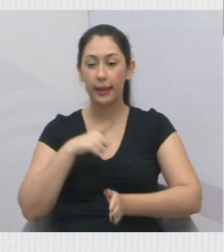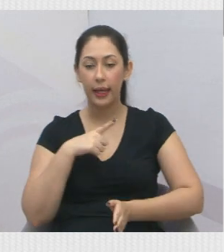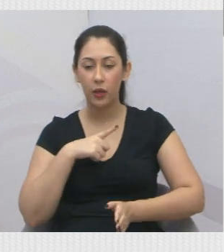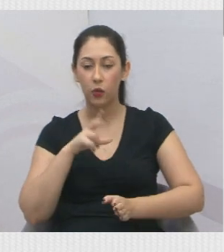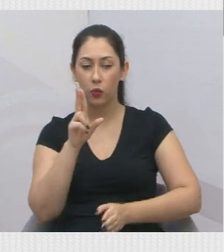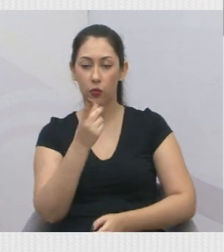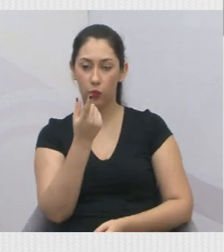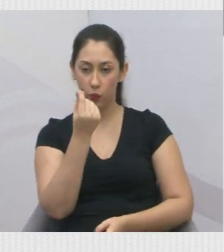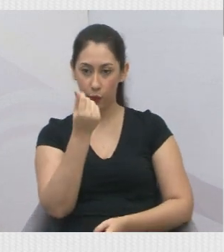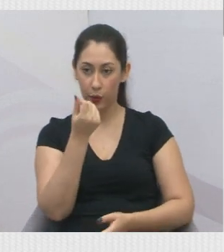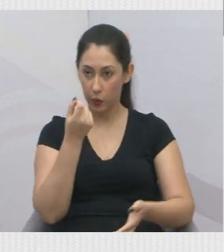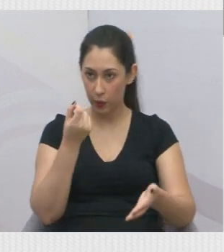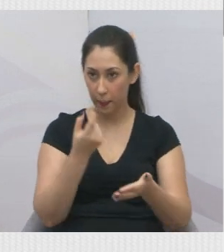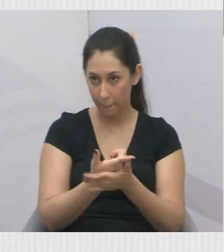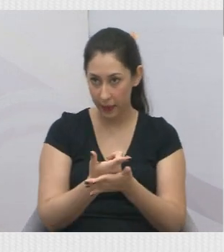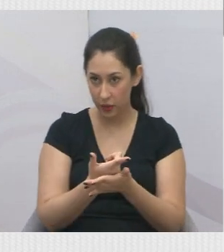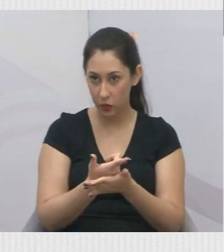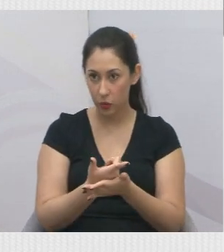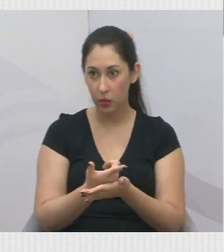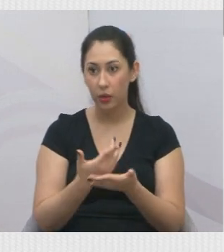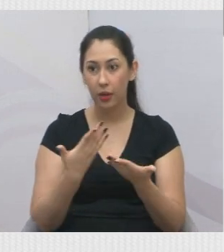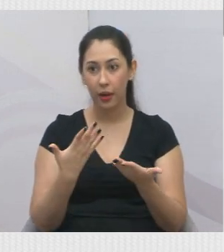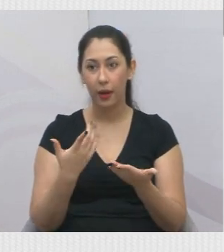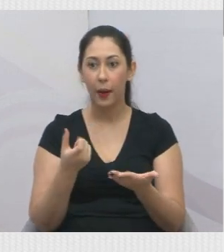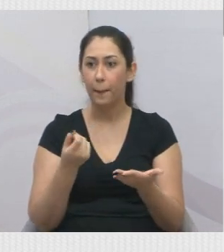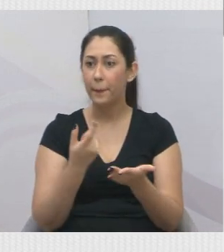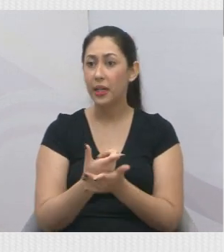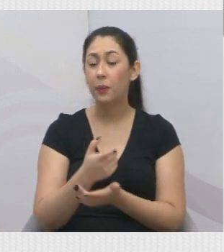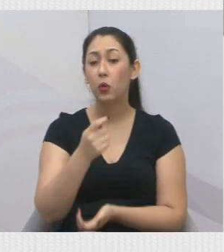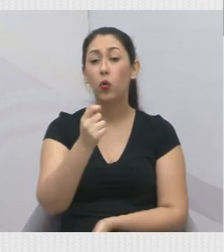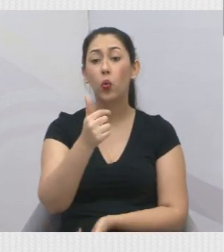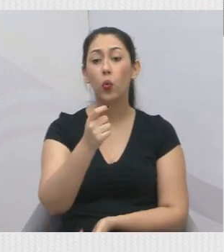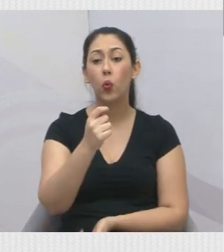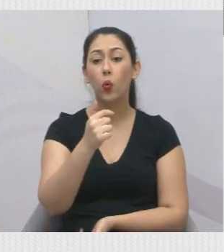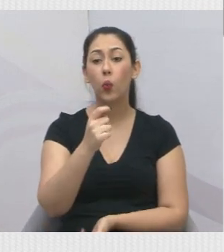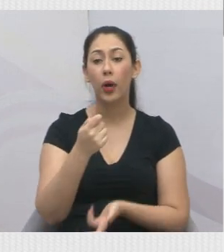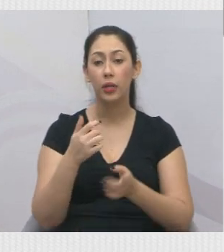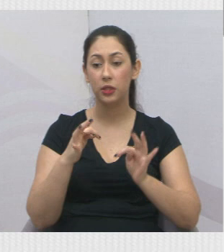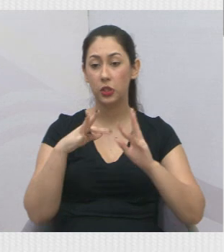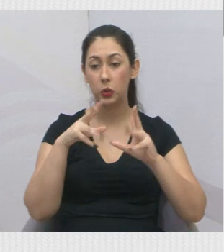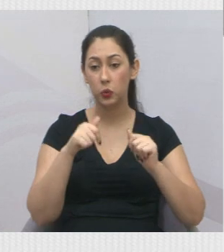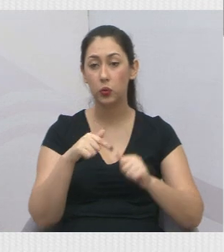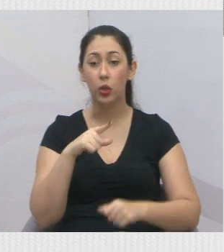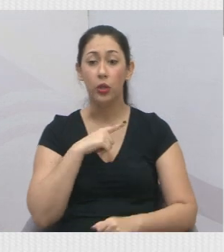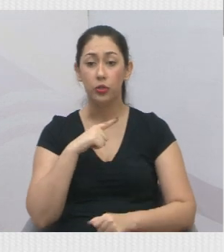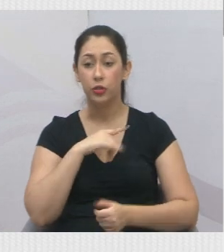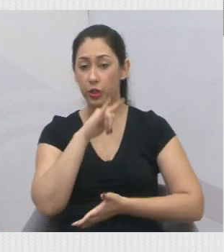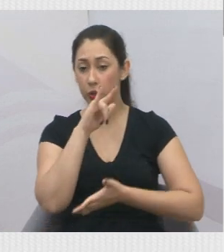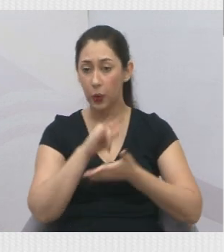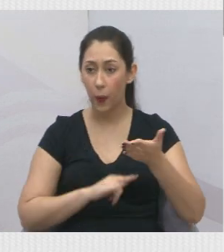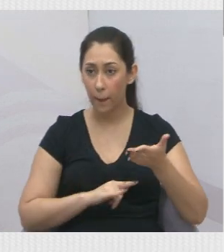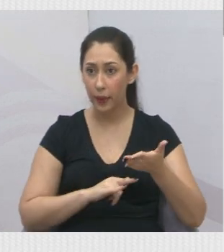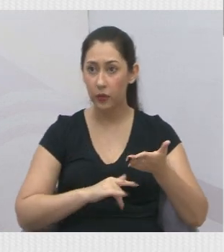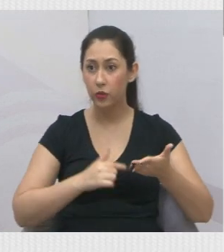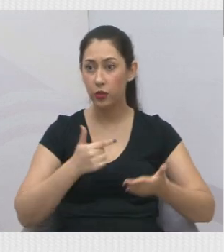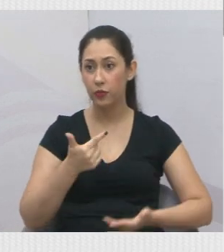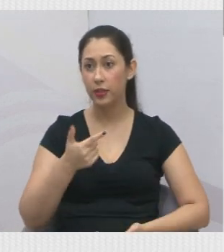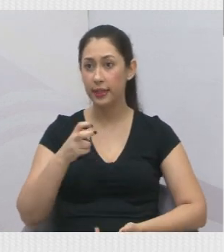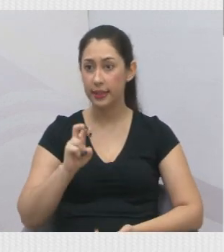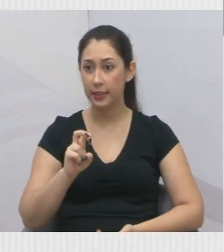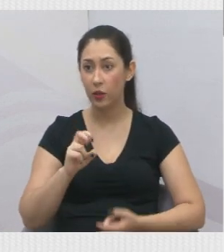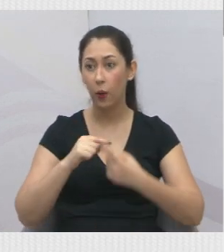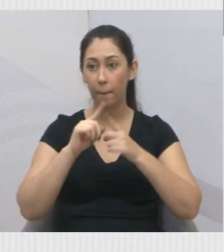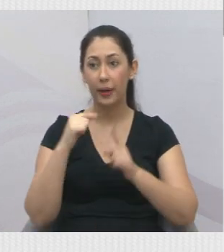O valor pago, praticamente pagamos toda a integridade. Se eu tinha um valor previsto de nota fiscal emitida de 25, nós